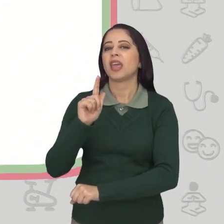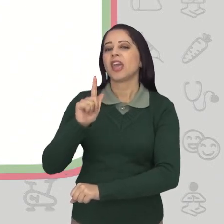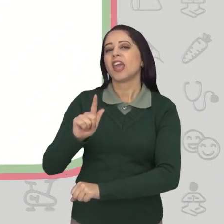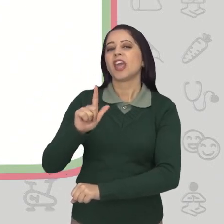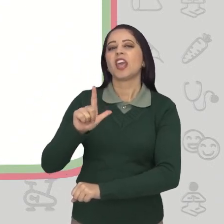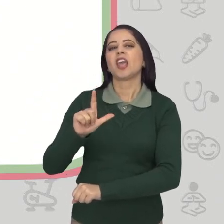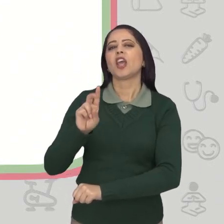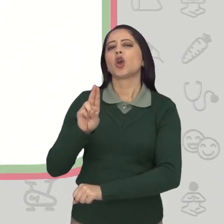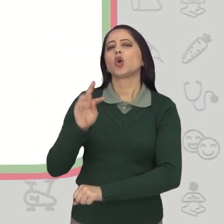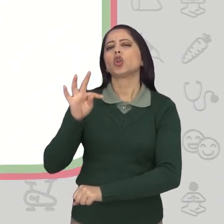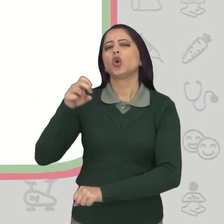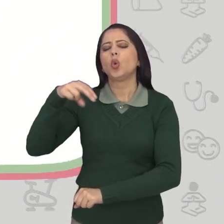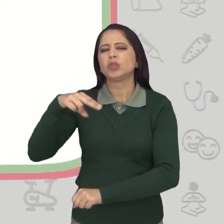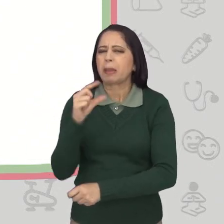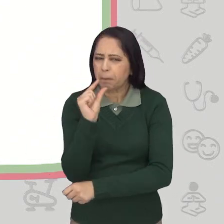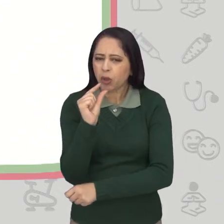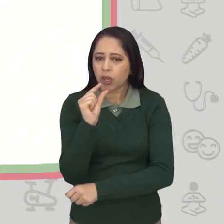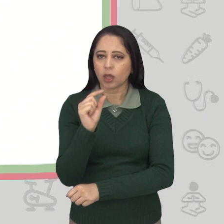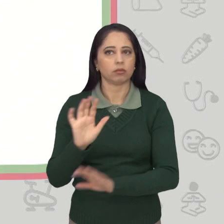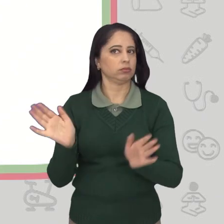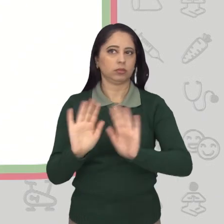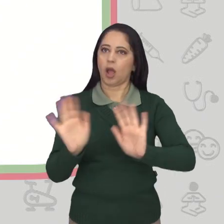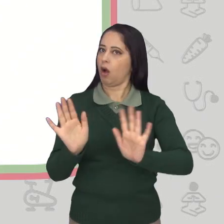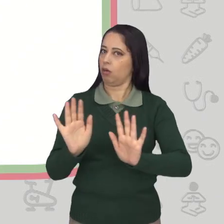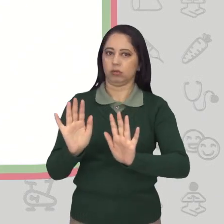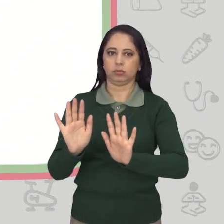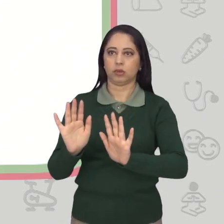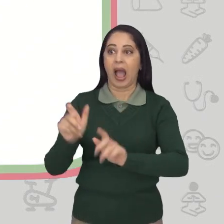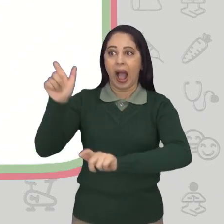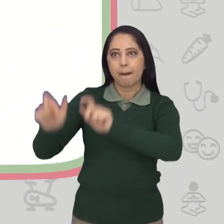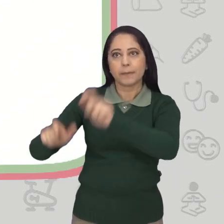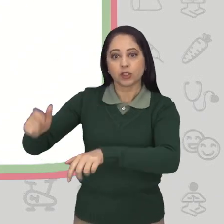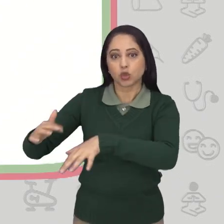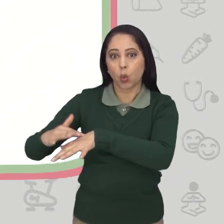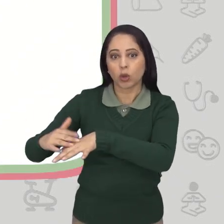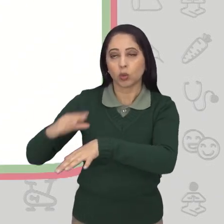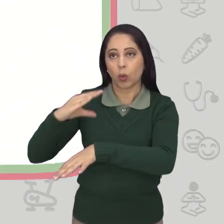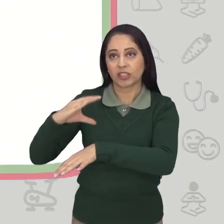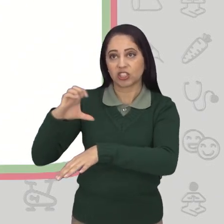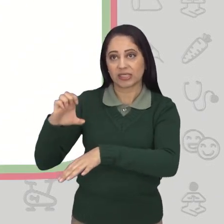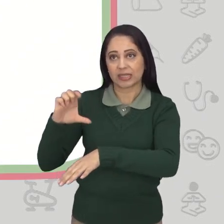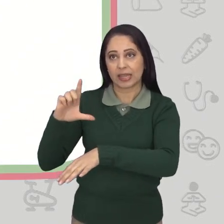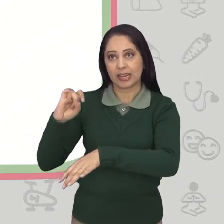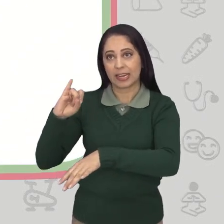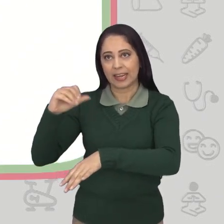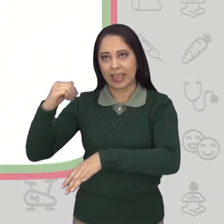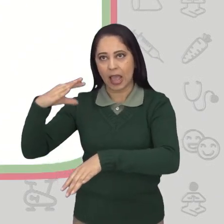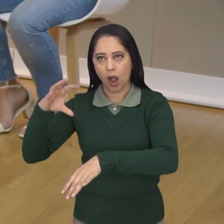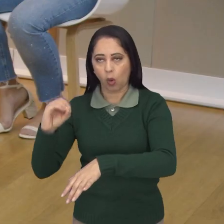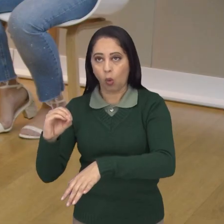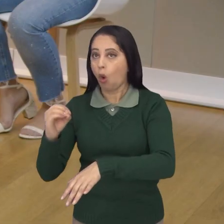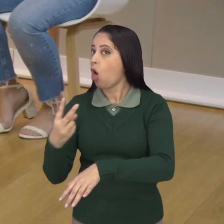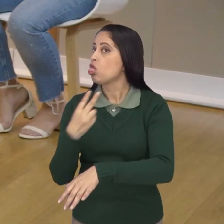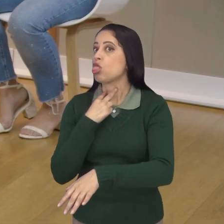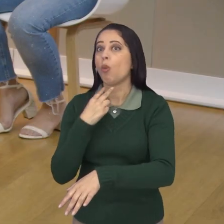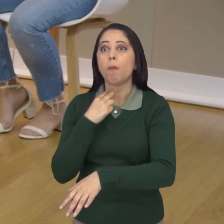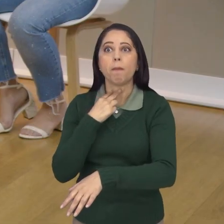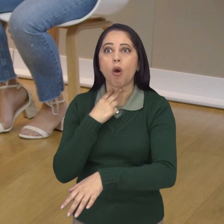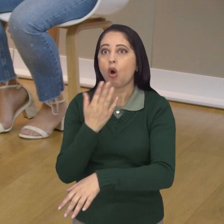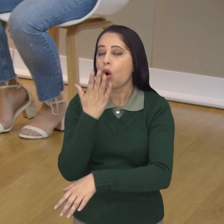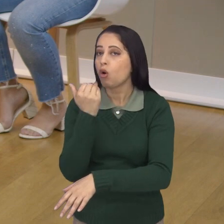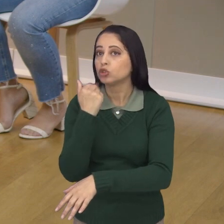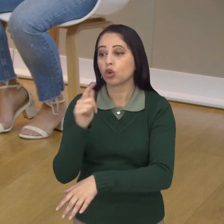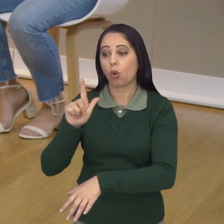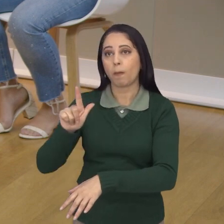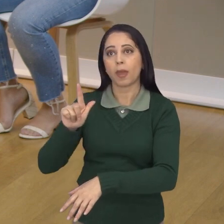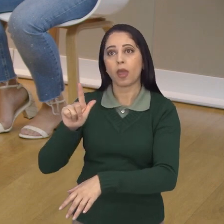vez em quando? Não. Então, é um mito. Também é um mito. Porque, assim, a partir do momento que a gente tem, né, o diagnóstico,